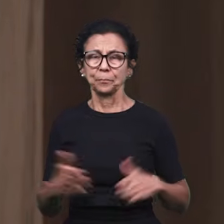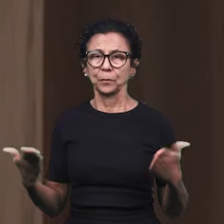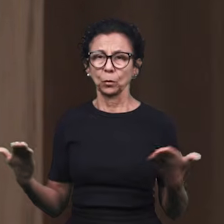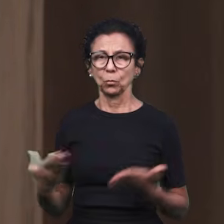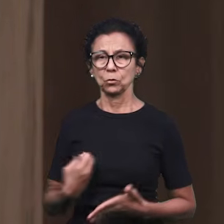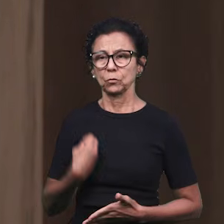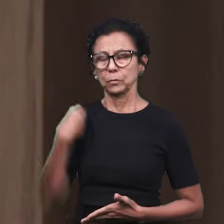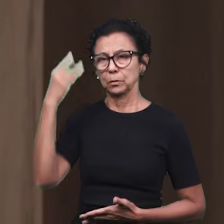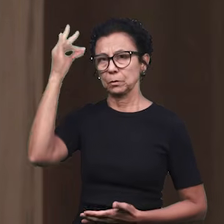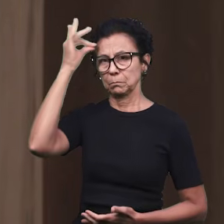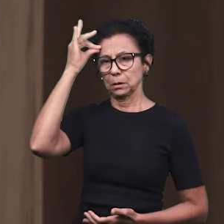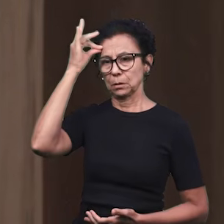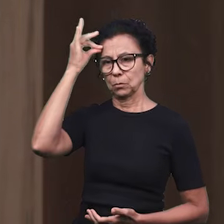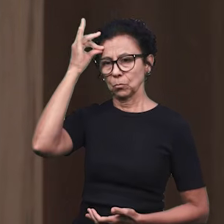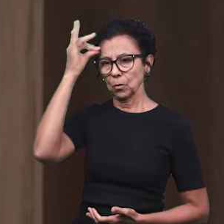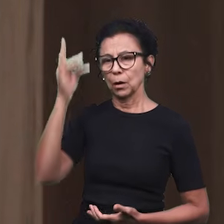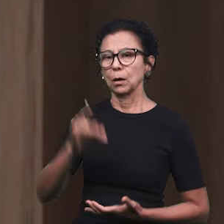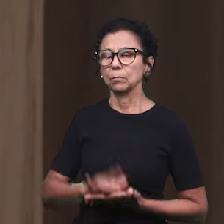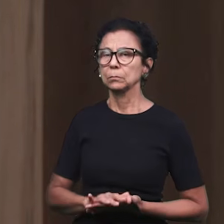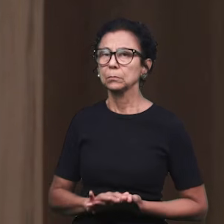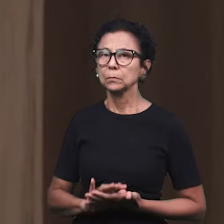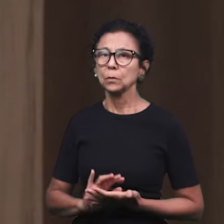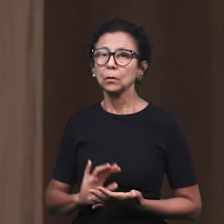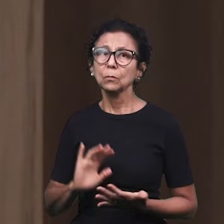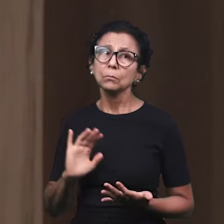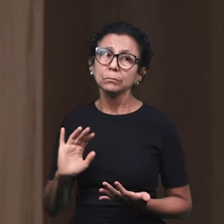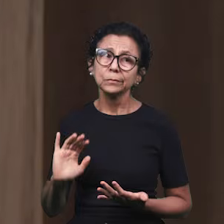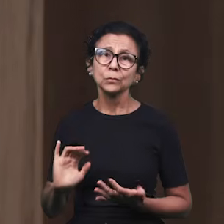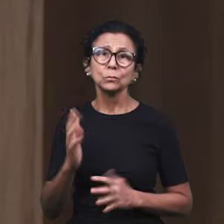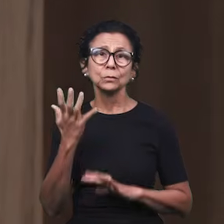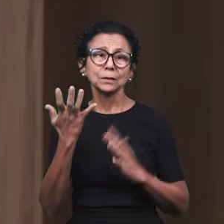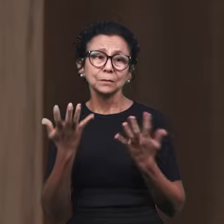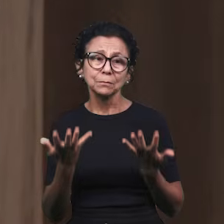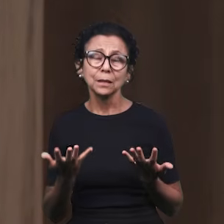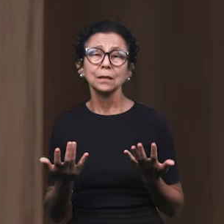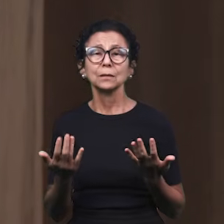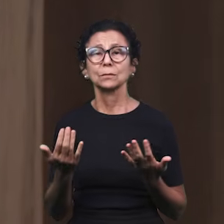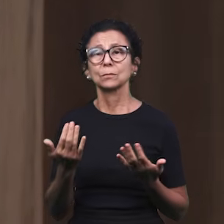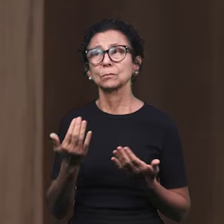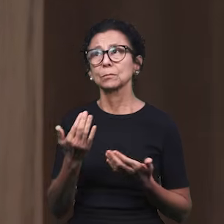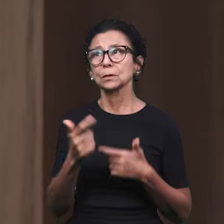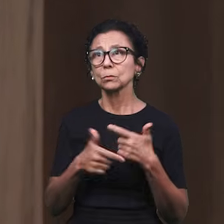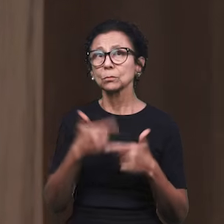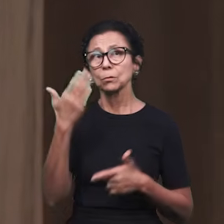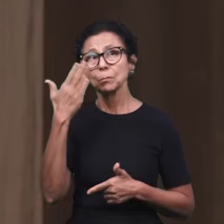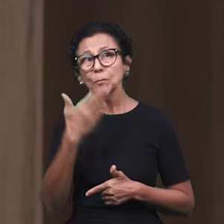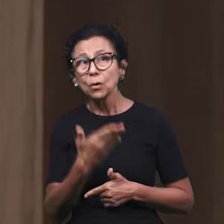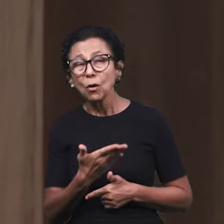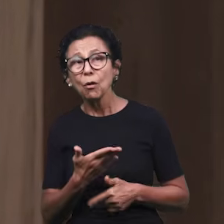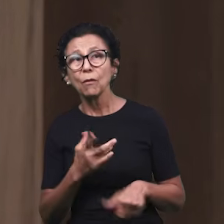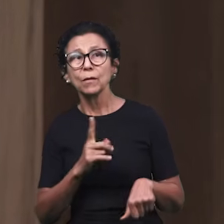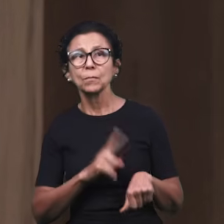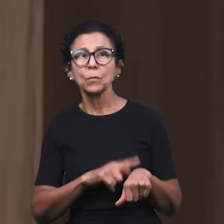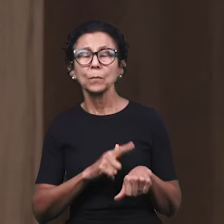espiritual a confiar no Senhor, apesar das circunstâncias da vida. Vivemos momentos adversos, achamos que não